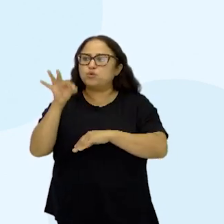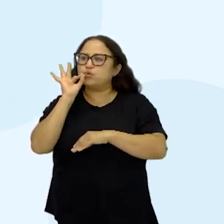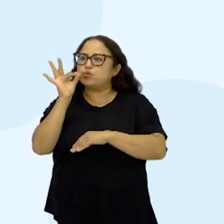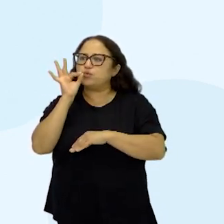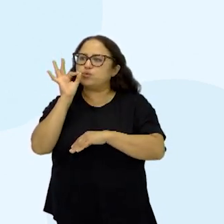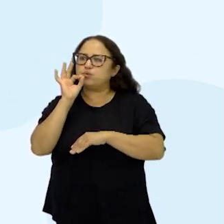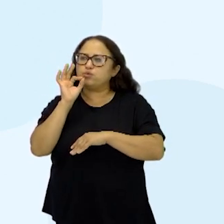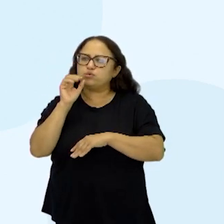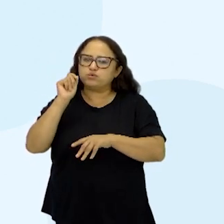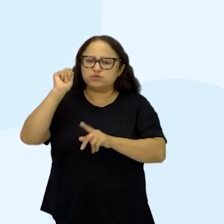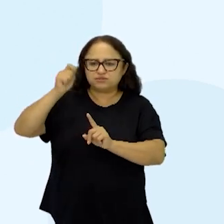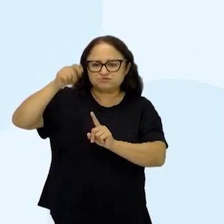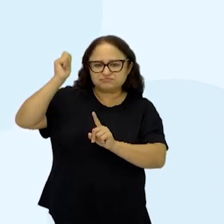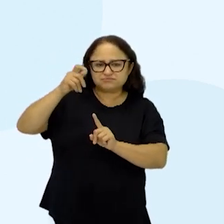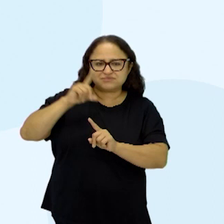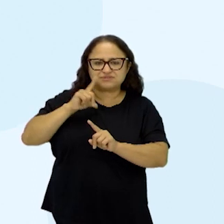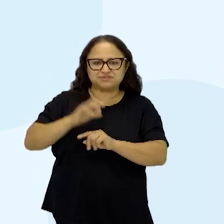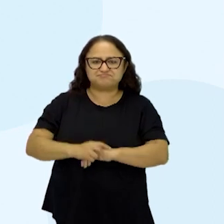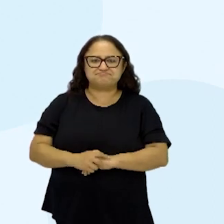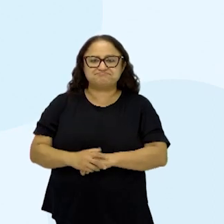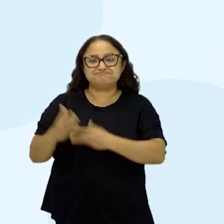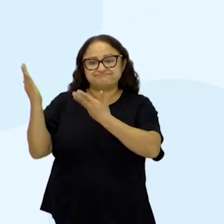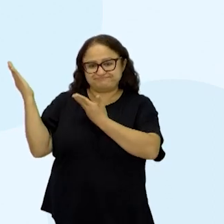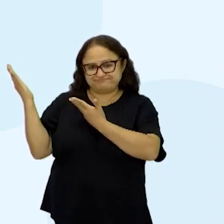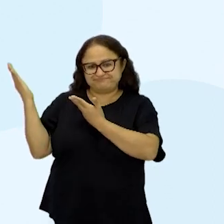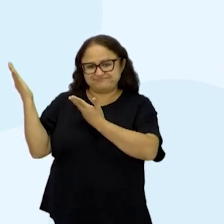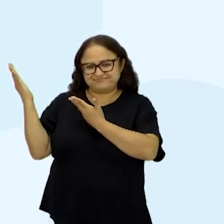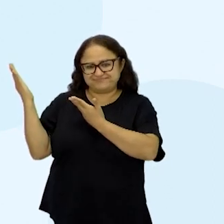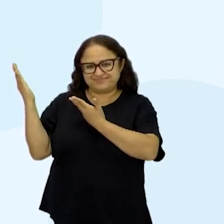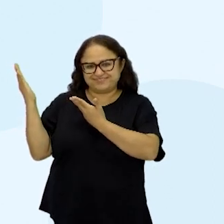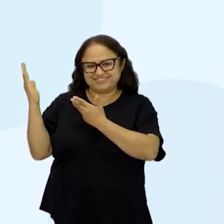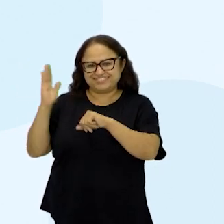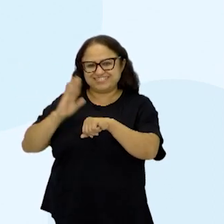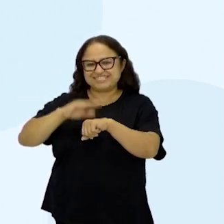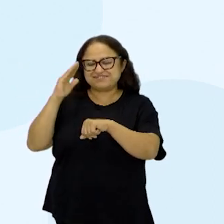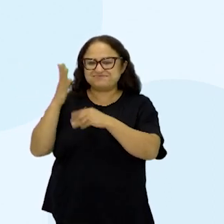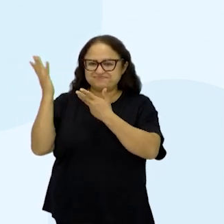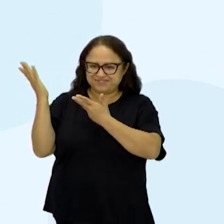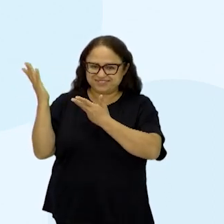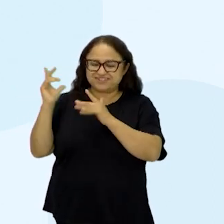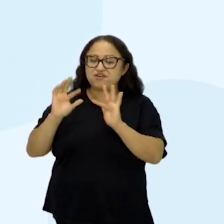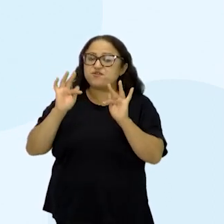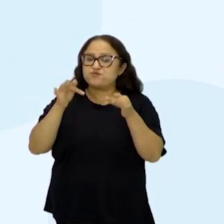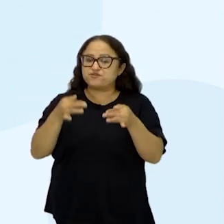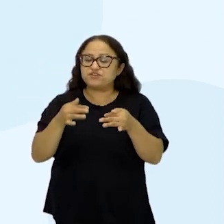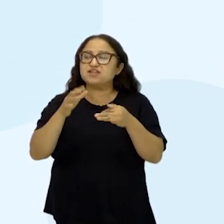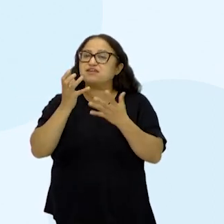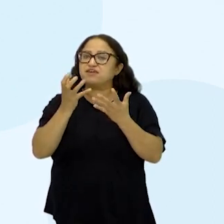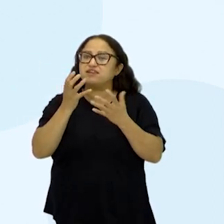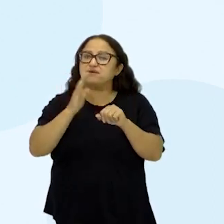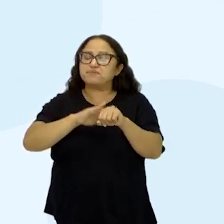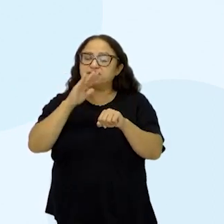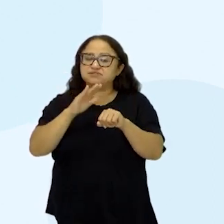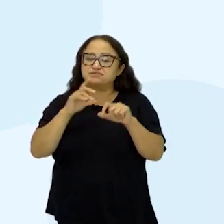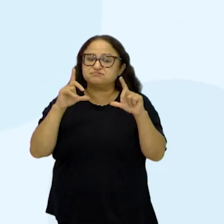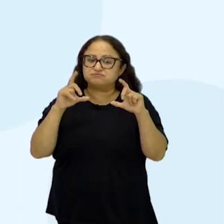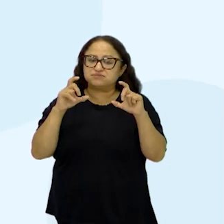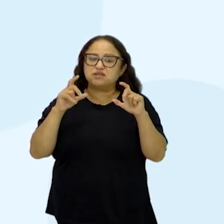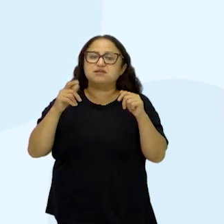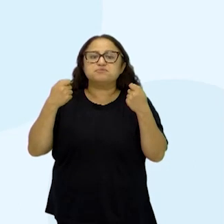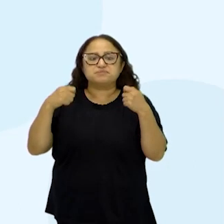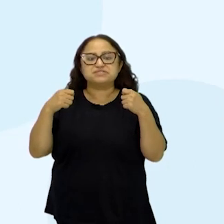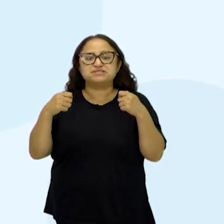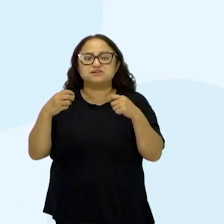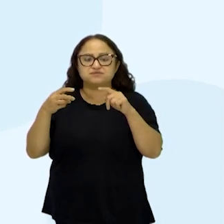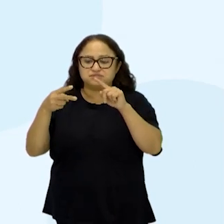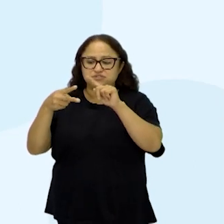macumba, cafuné. Tá? E aí eu já vou pular, porque está chegando no final da aula, se vocês quiserem saber mais. Eu tenho que falar desses dois